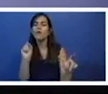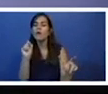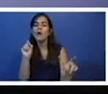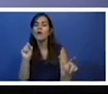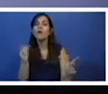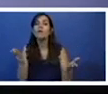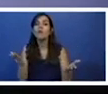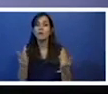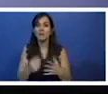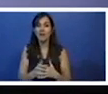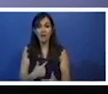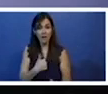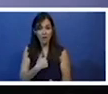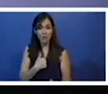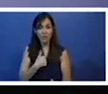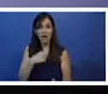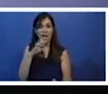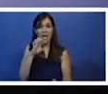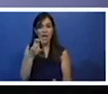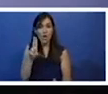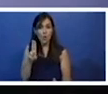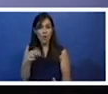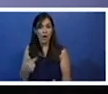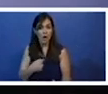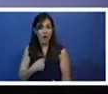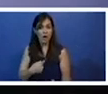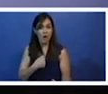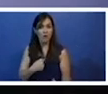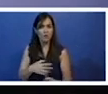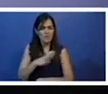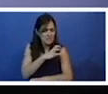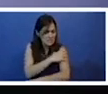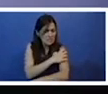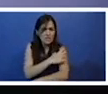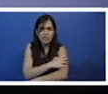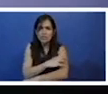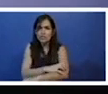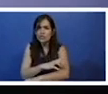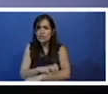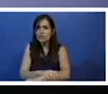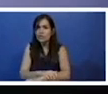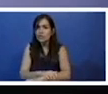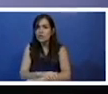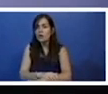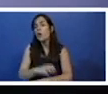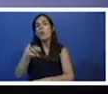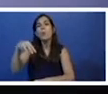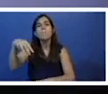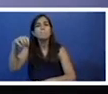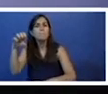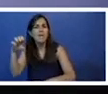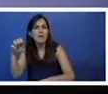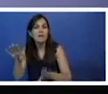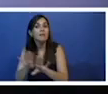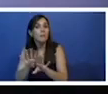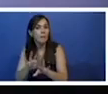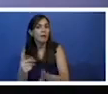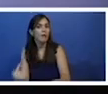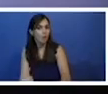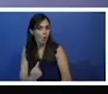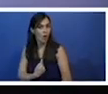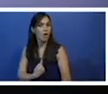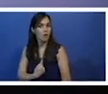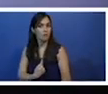agarrarem? Eu senti. Olha esse me também, já indicando que sou eu.